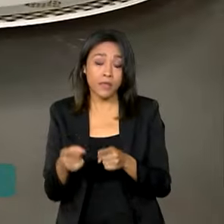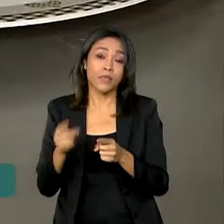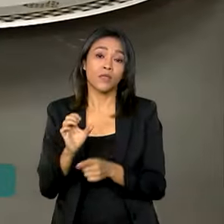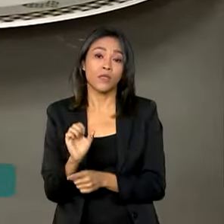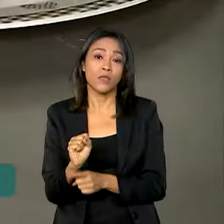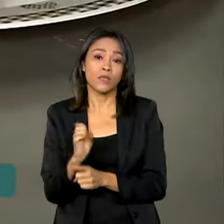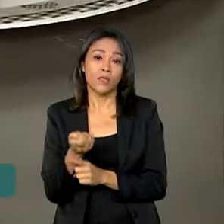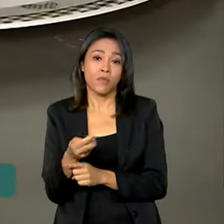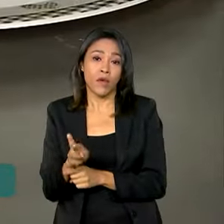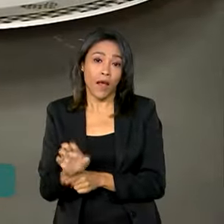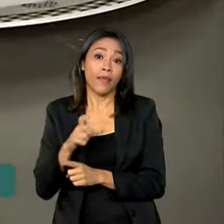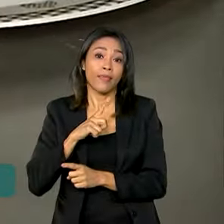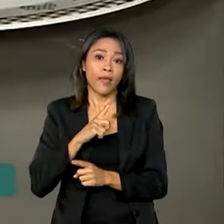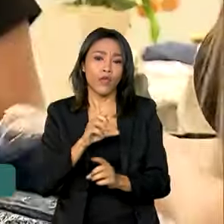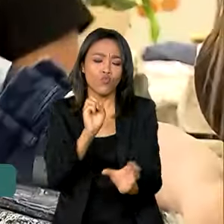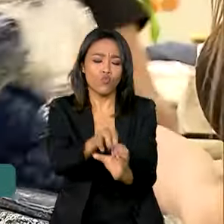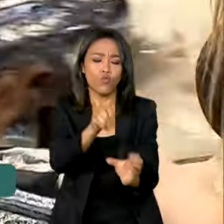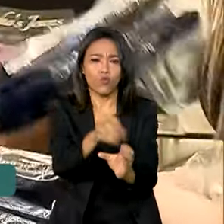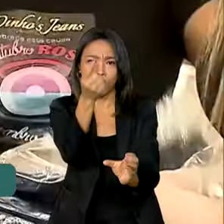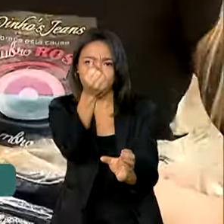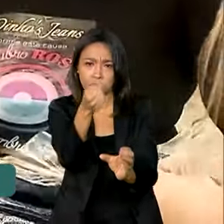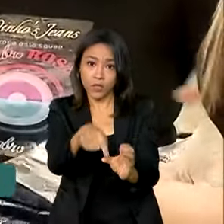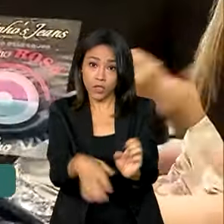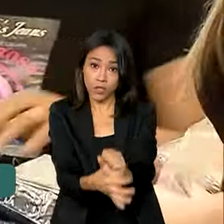iniciativa com um fundo que garante